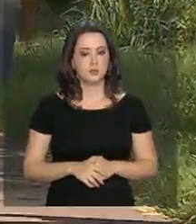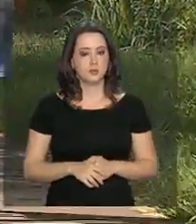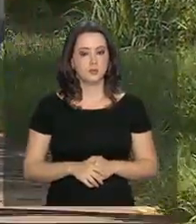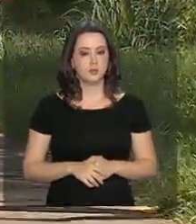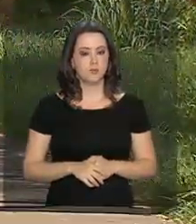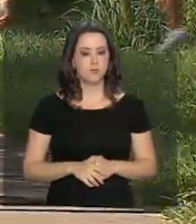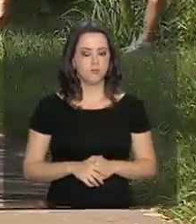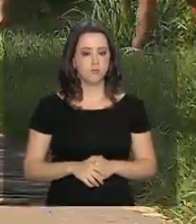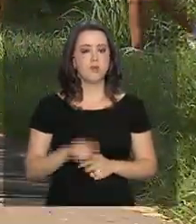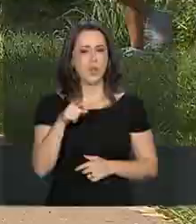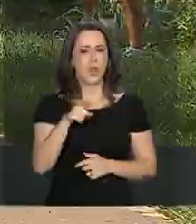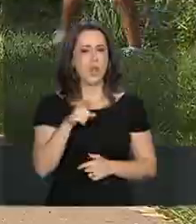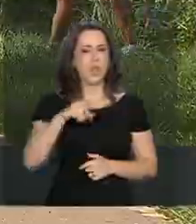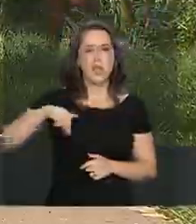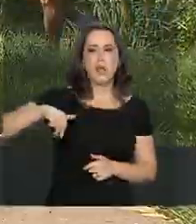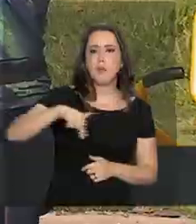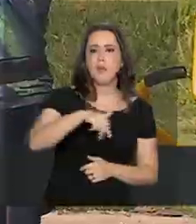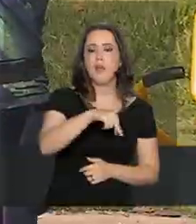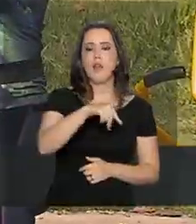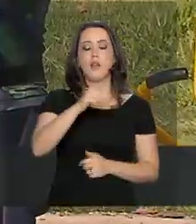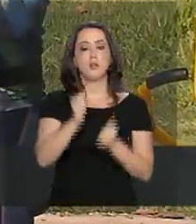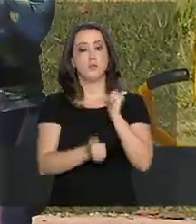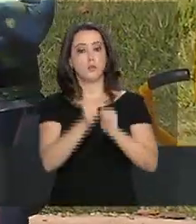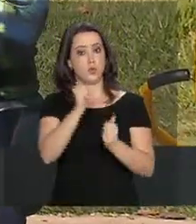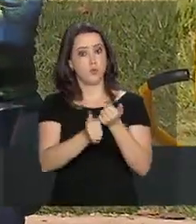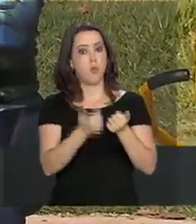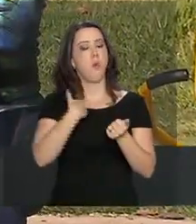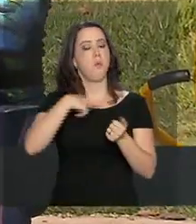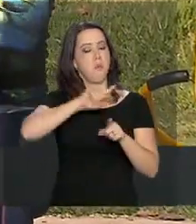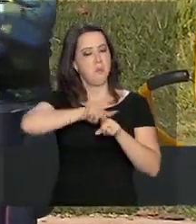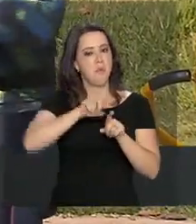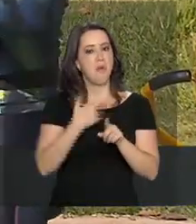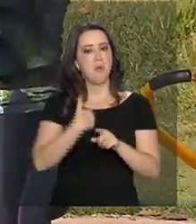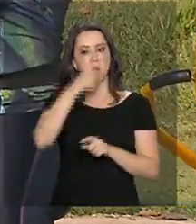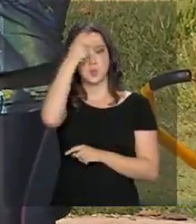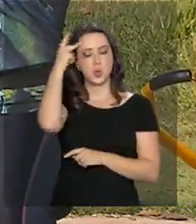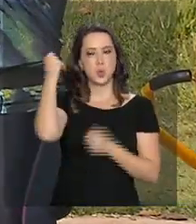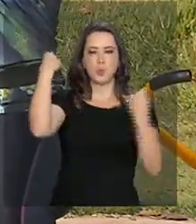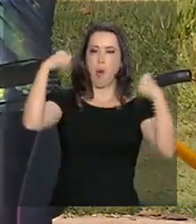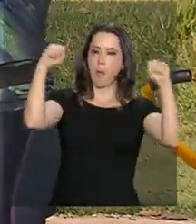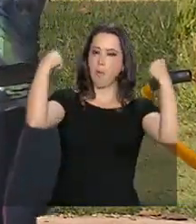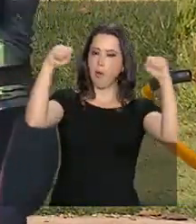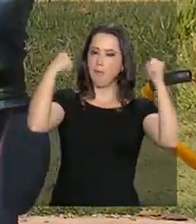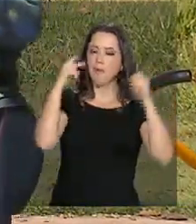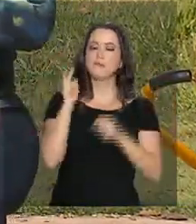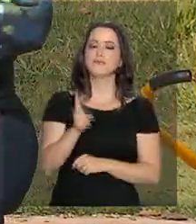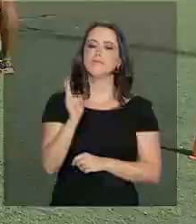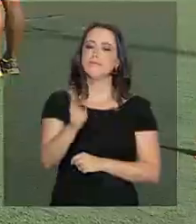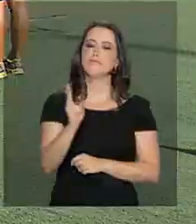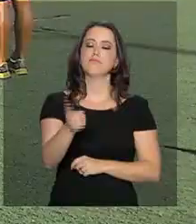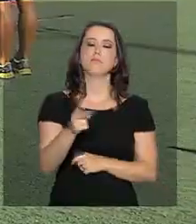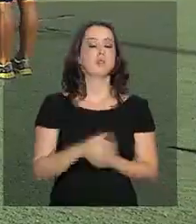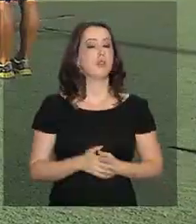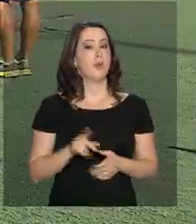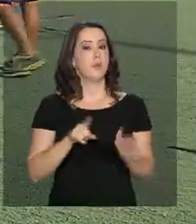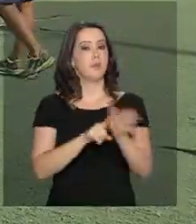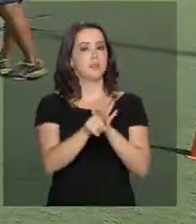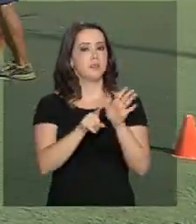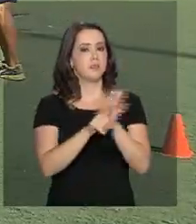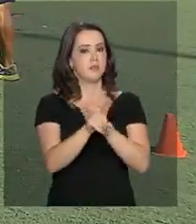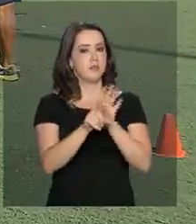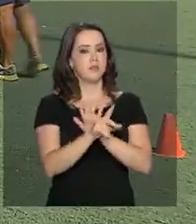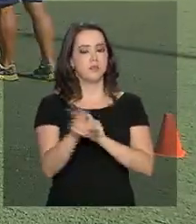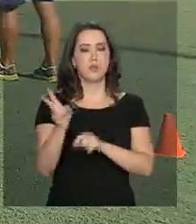Caminhada, musculação e futebol estão entre as modalidades esportivas mais praticadas pelos brasileiros que se exercitam regularmente. O levantamento de